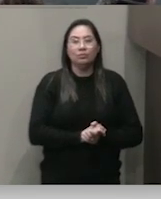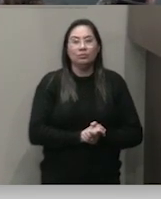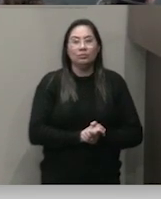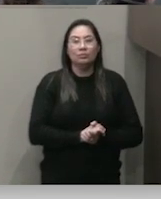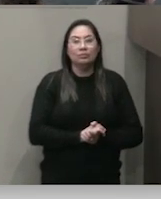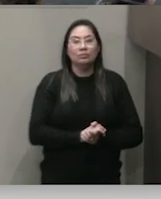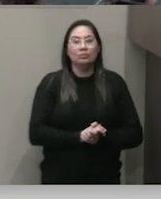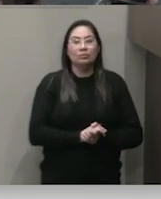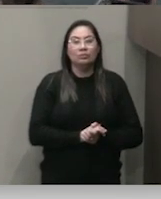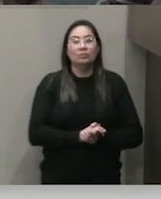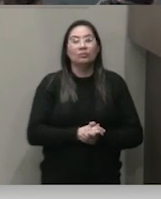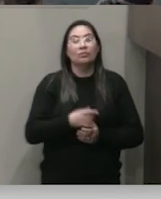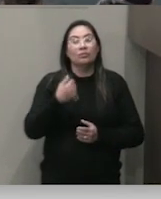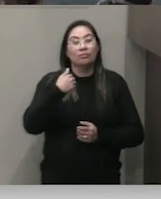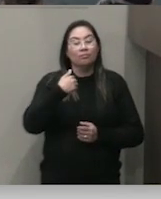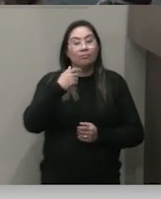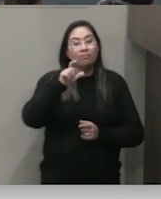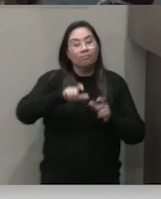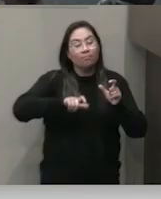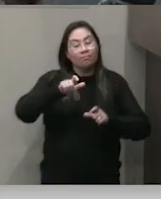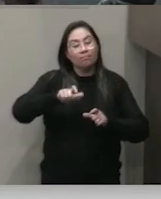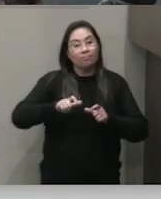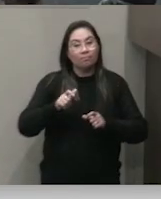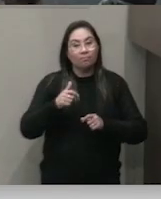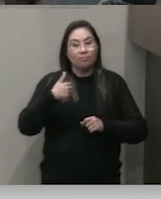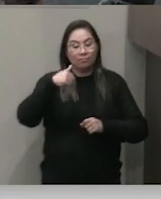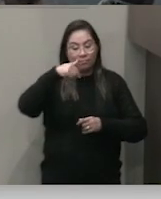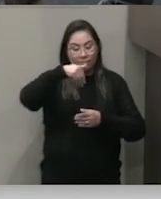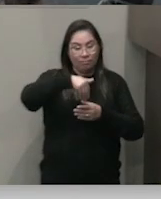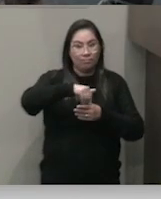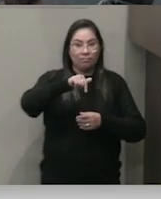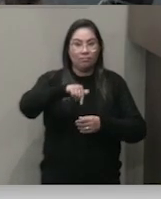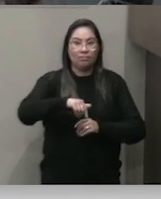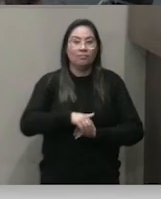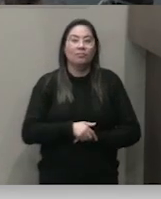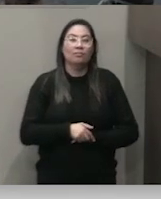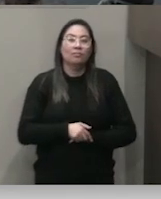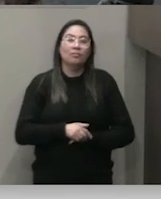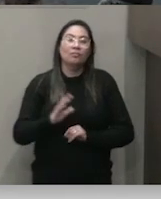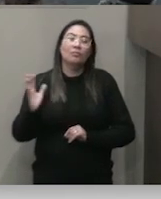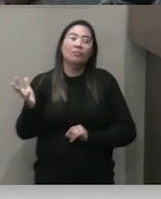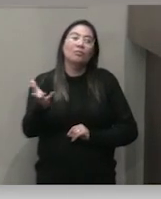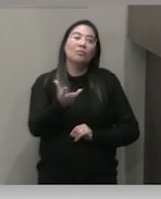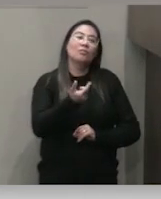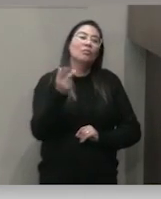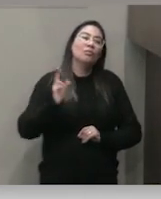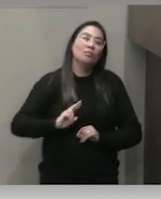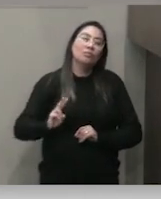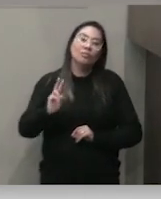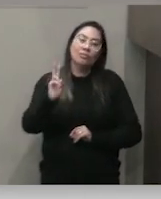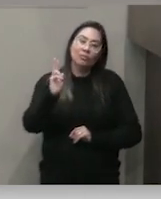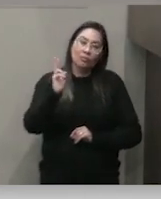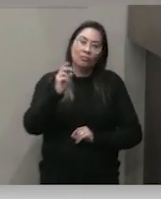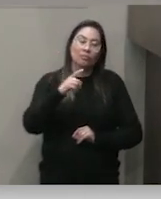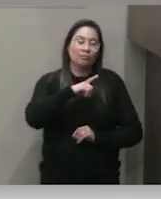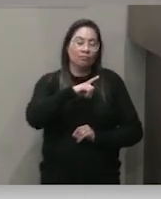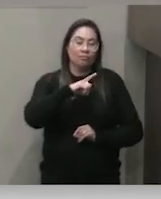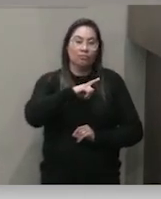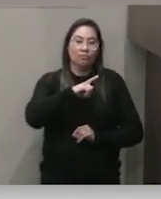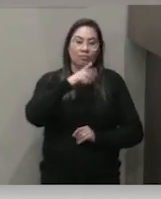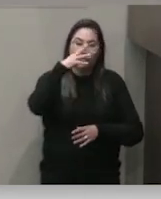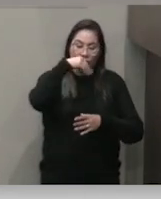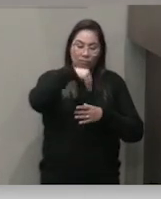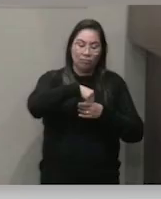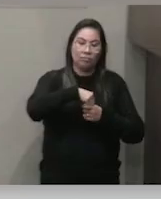vereador Rafael Colucci, quem me colocou nessa tribuna foi meus anseios e meus valores que eu adquiri dentro das fileiras da